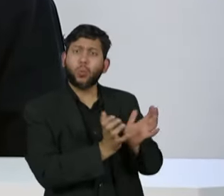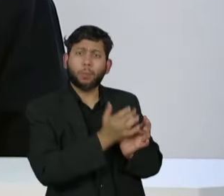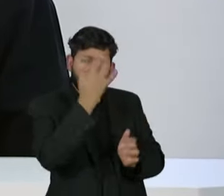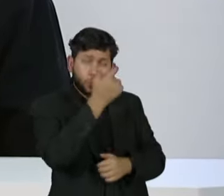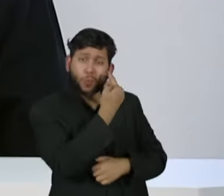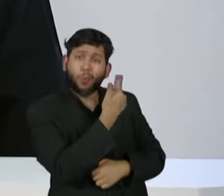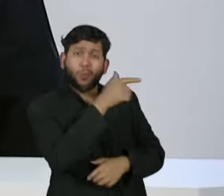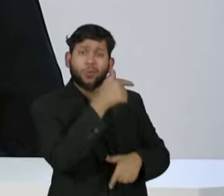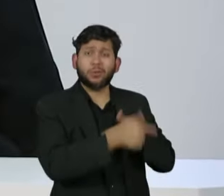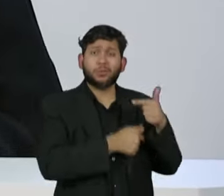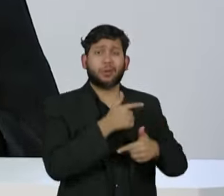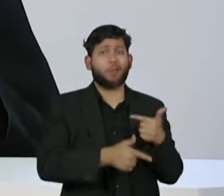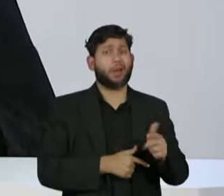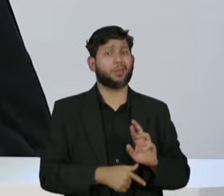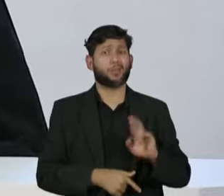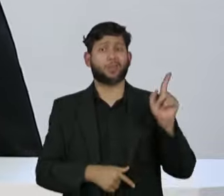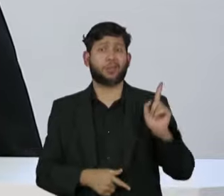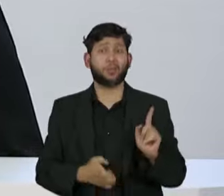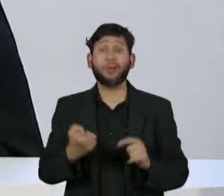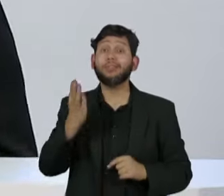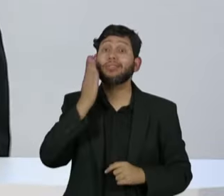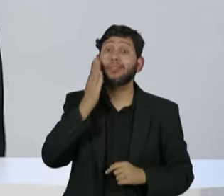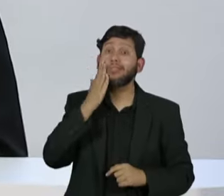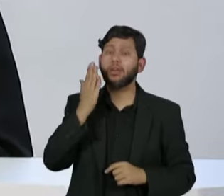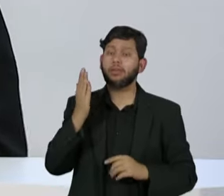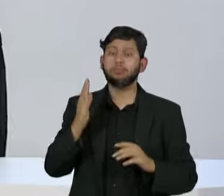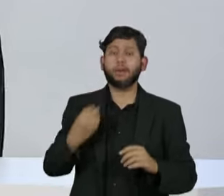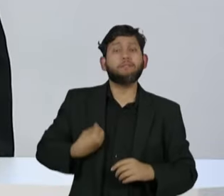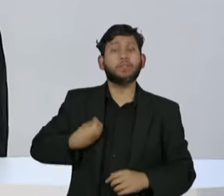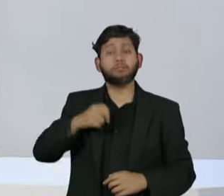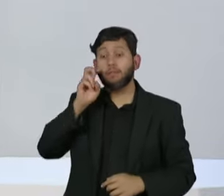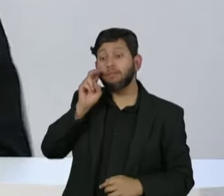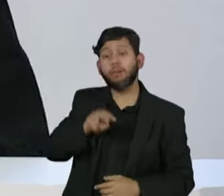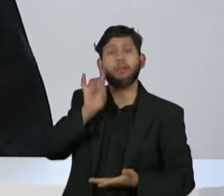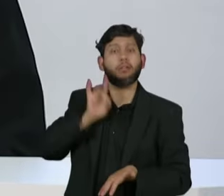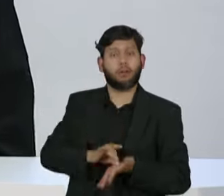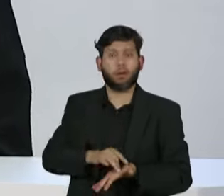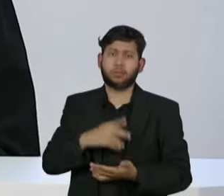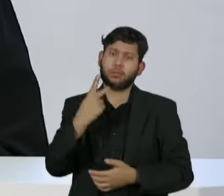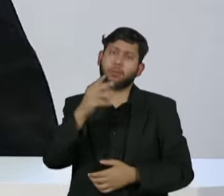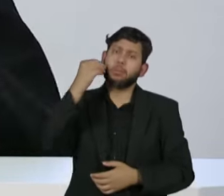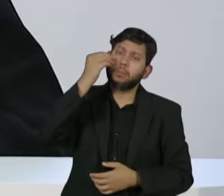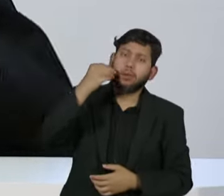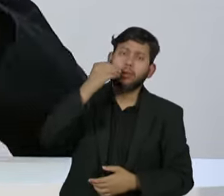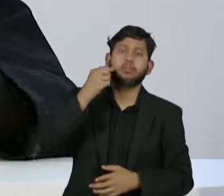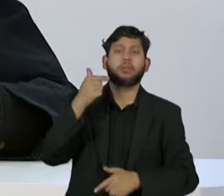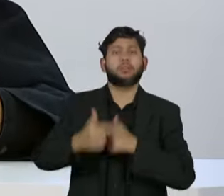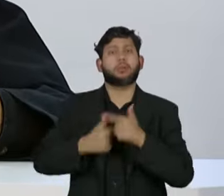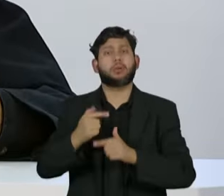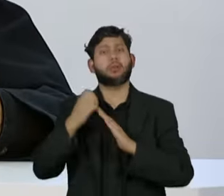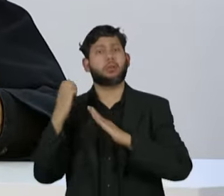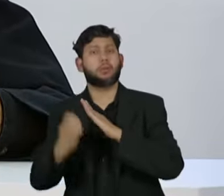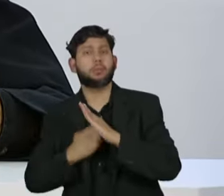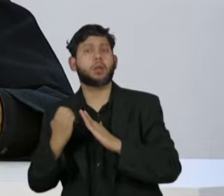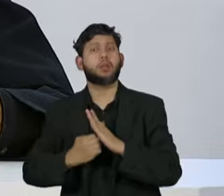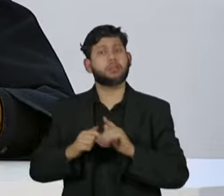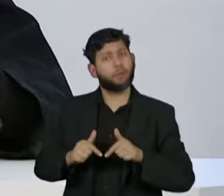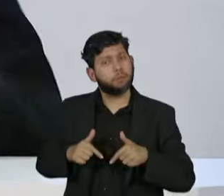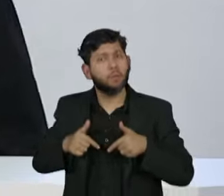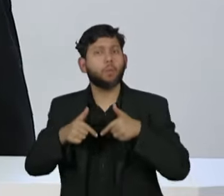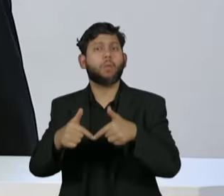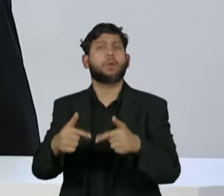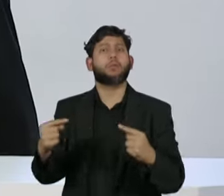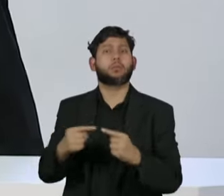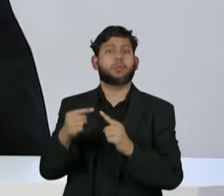todos os outros trabalhadores né é queria entender um pouco mais na prática né de você que tem toda essa experiência também lidando com empresas que estão na Vanguarda dessa